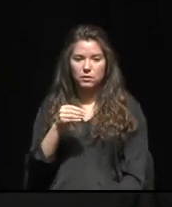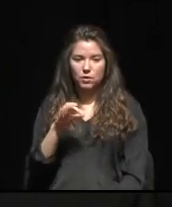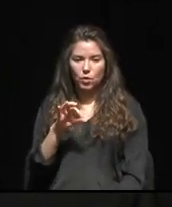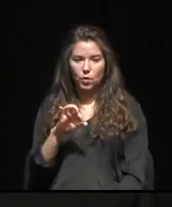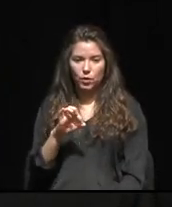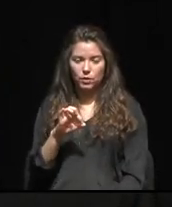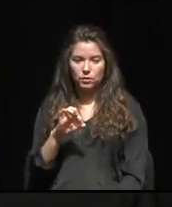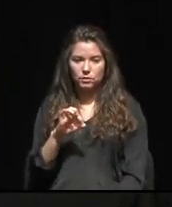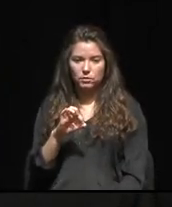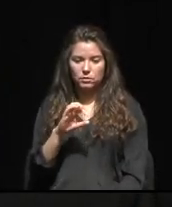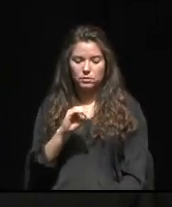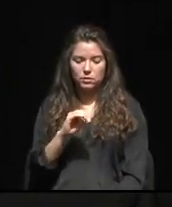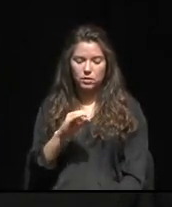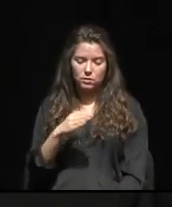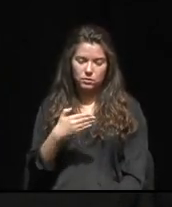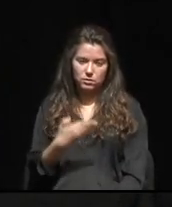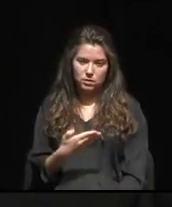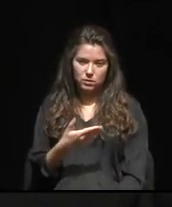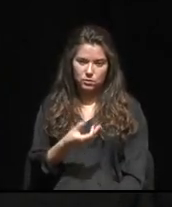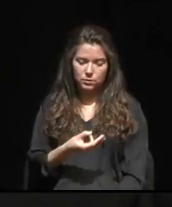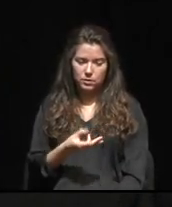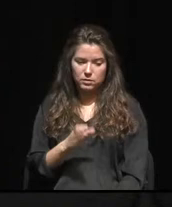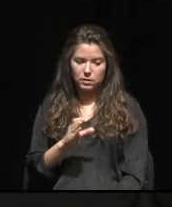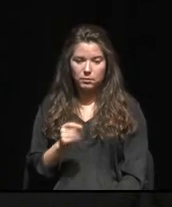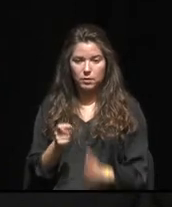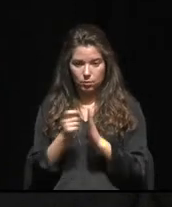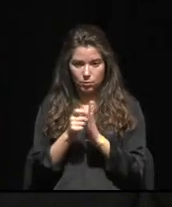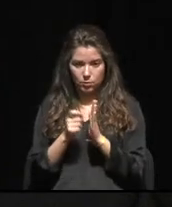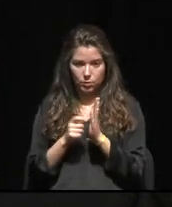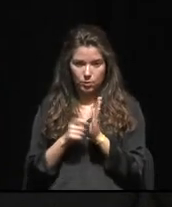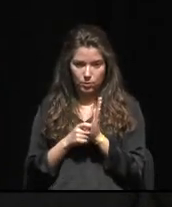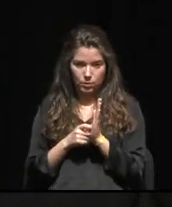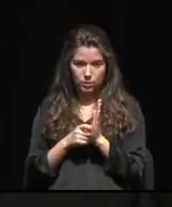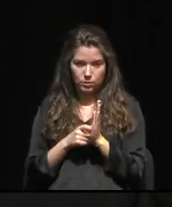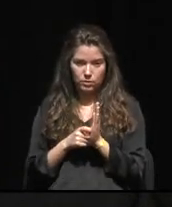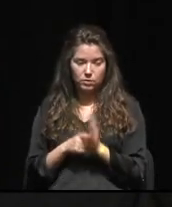108 07 do PCP vai vai ser por